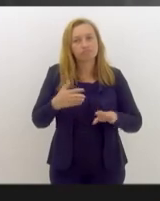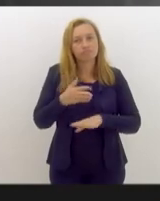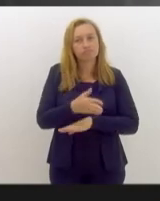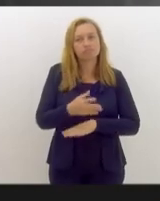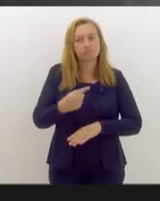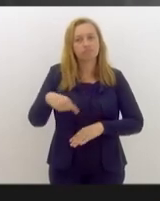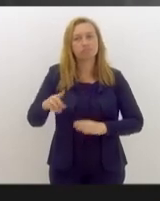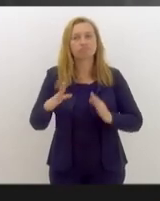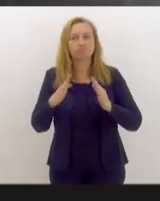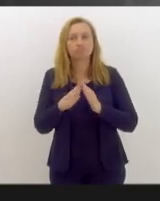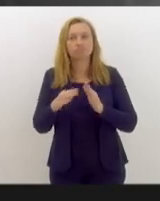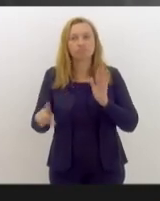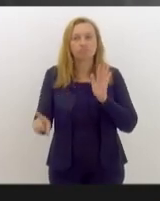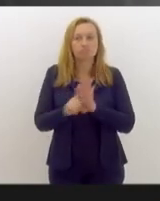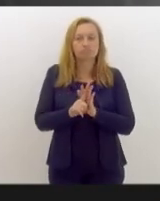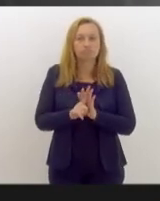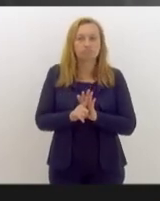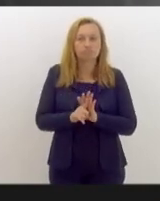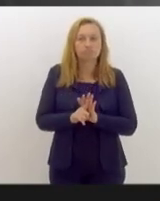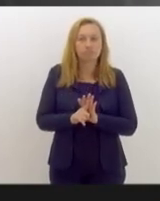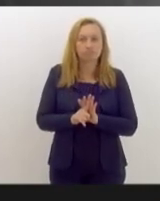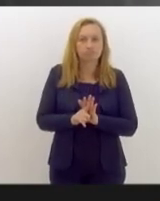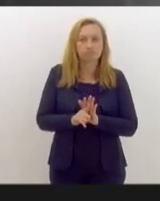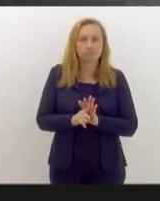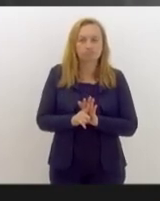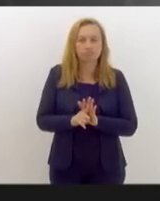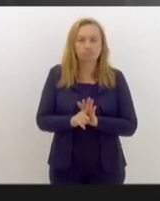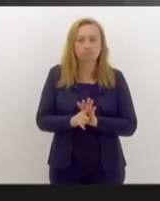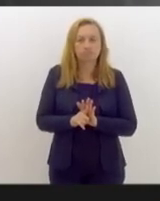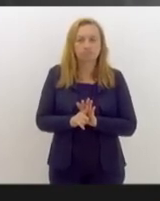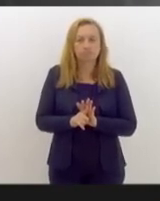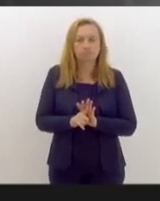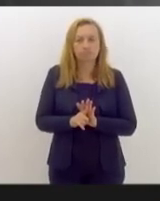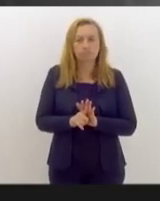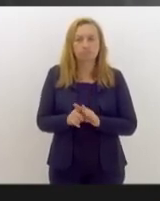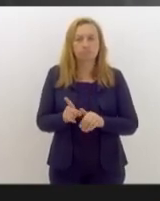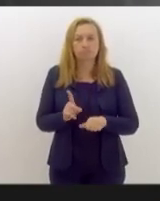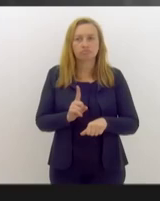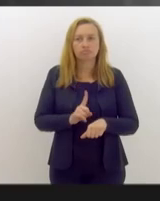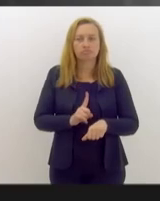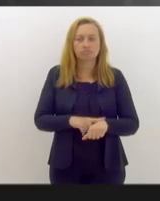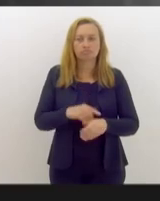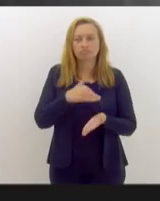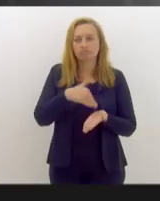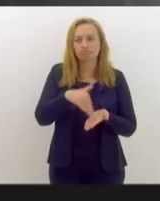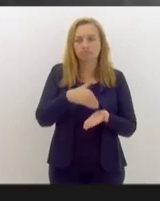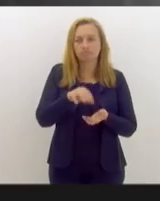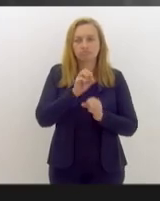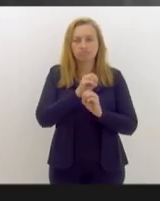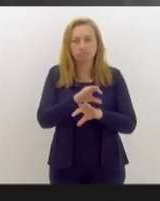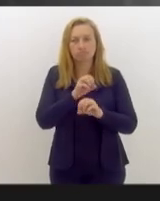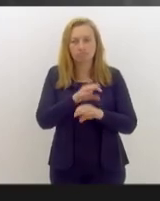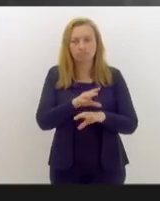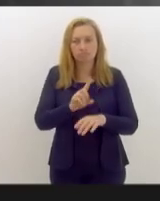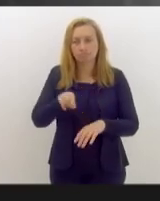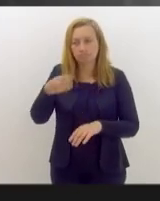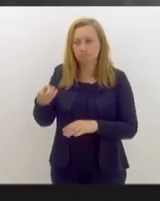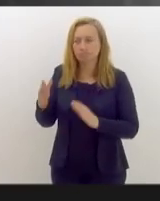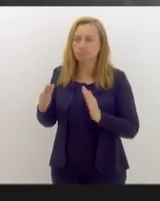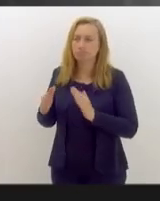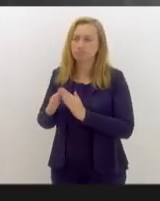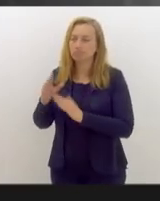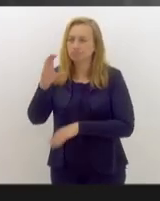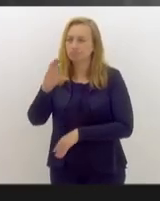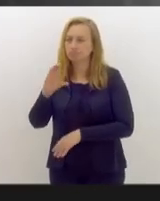Casa Legislativa, ele ficou hibernando um tempo na SEDUC, ficou hibernando um outro tempo na Casa Civil,